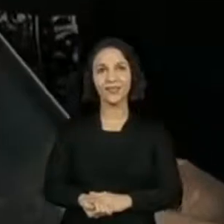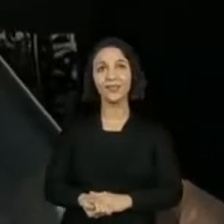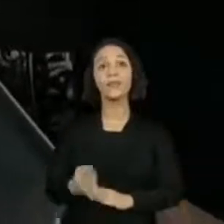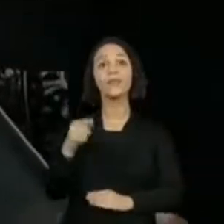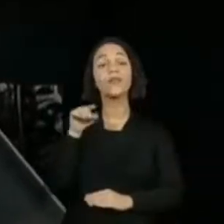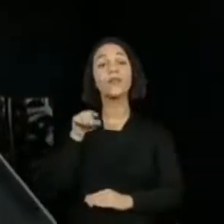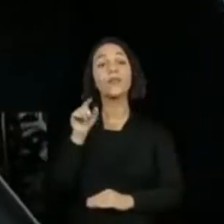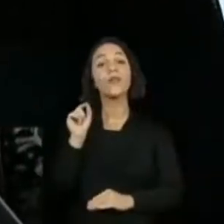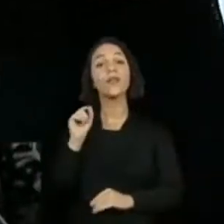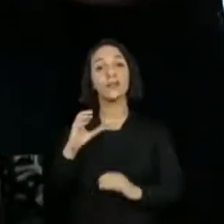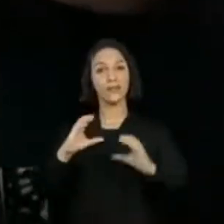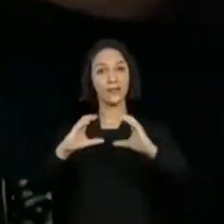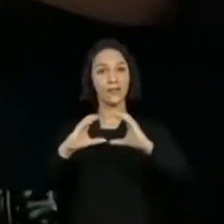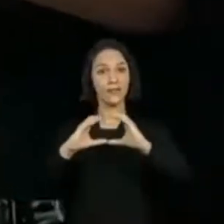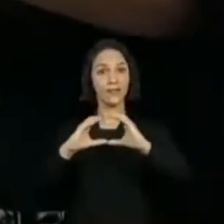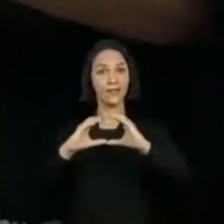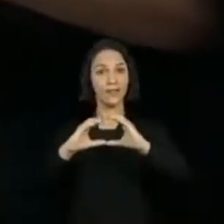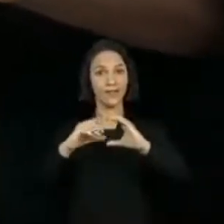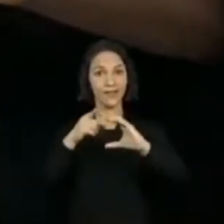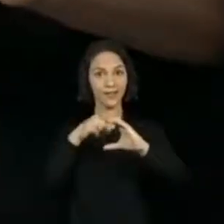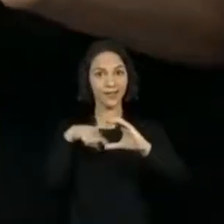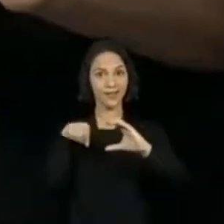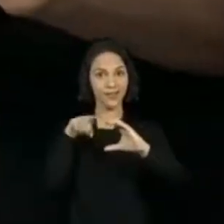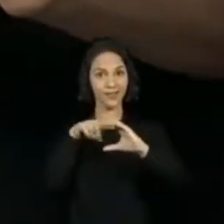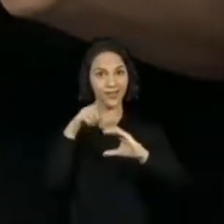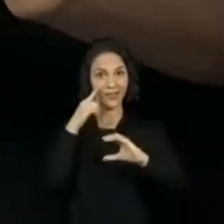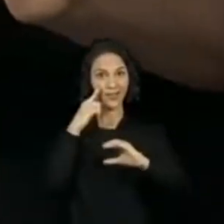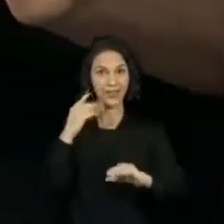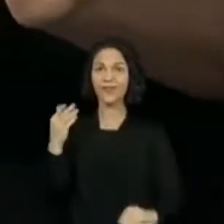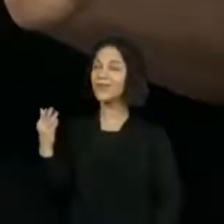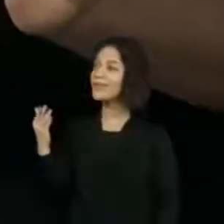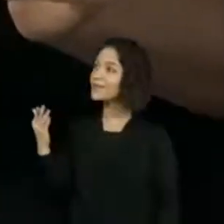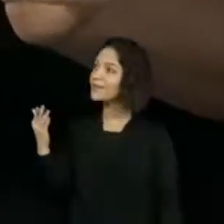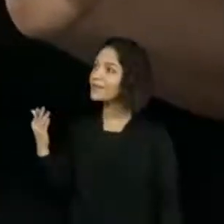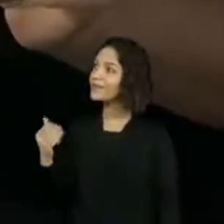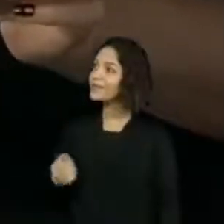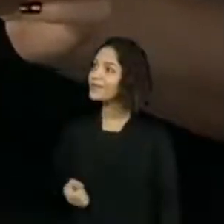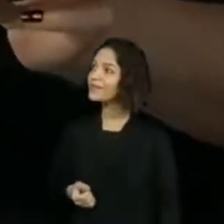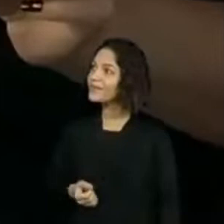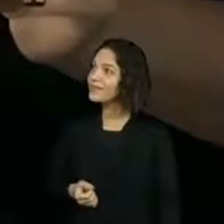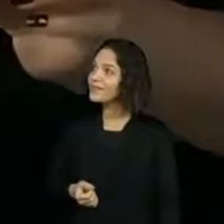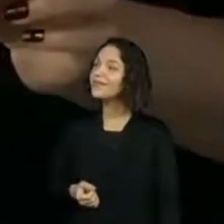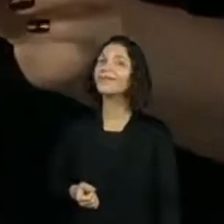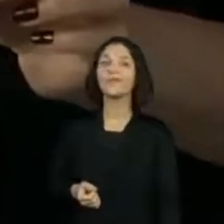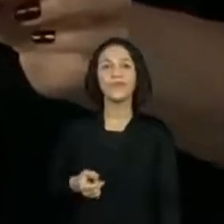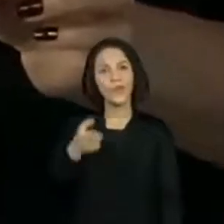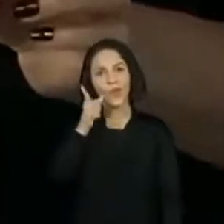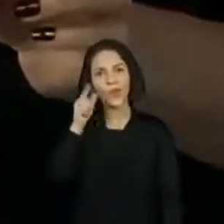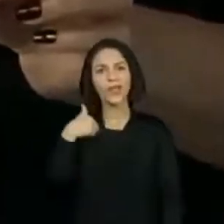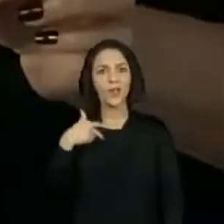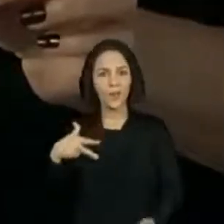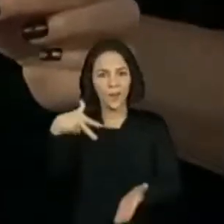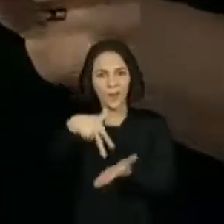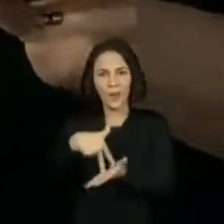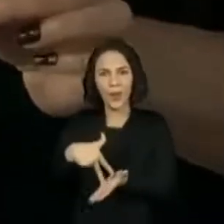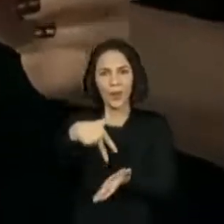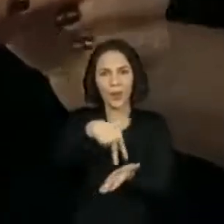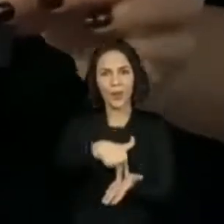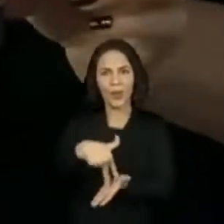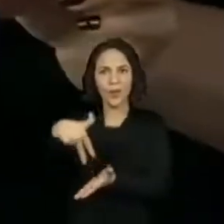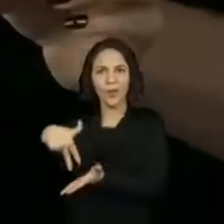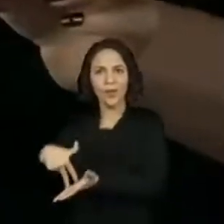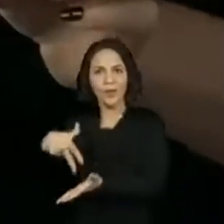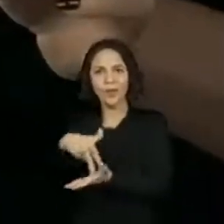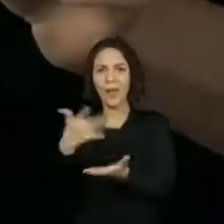Que figura que eu tirei? Olhem lá. Nós vimos ontem bastante. A gente pulou nessa figura. A gente pôs a mão